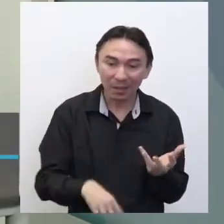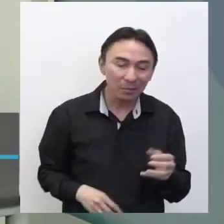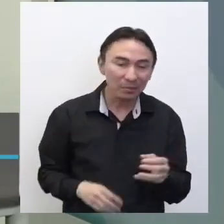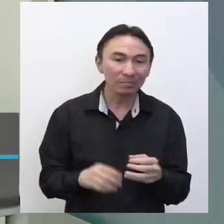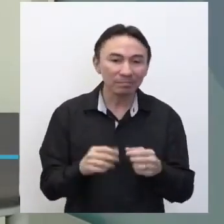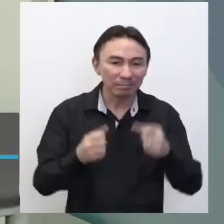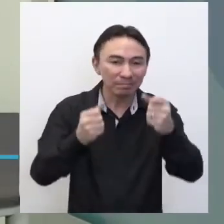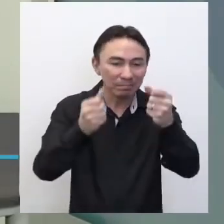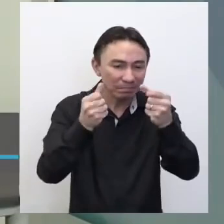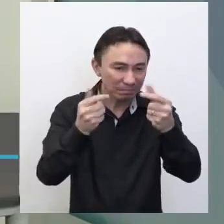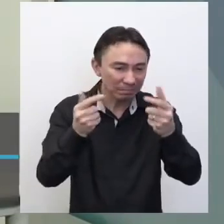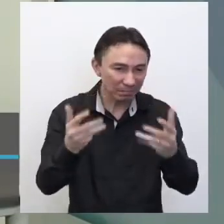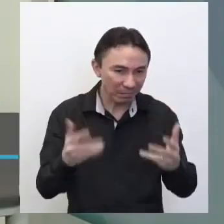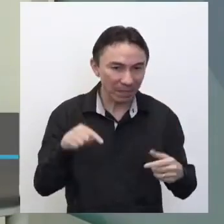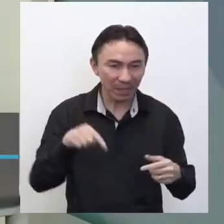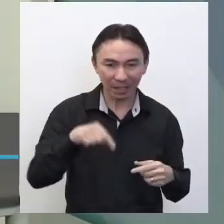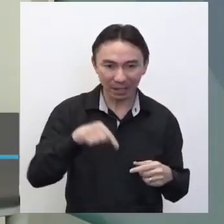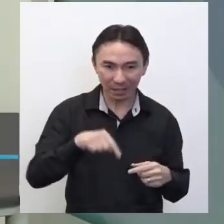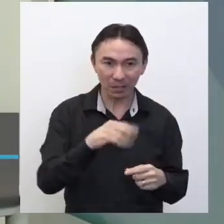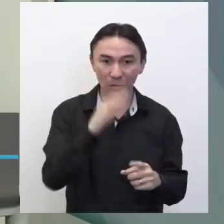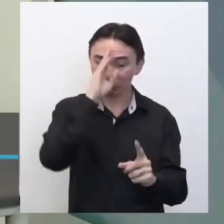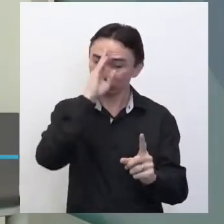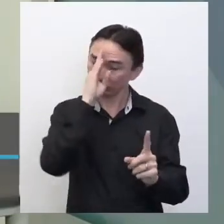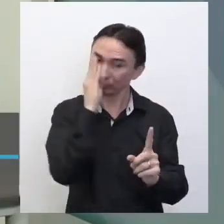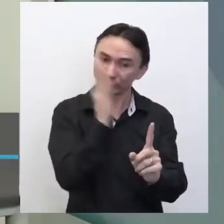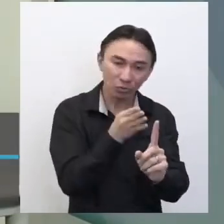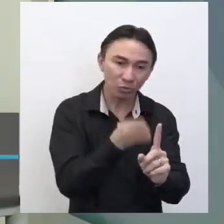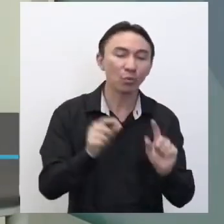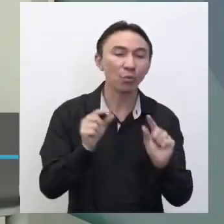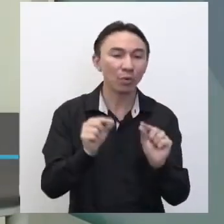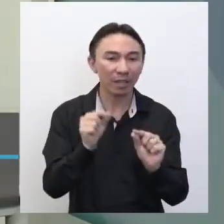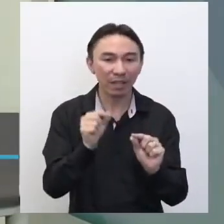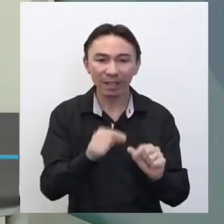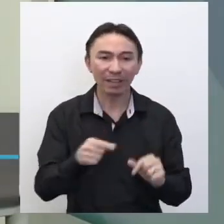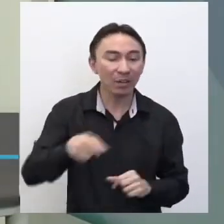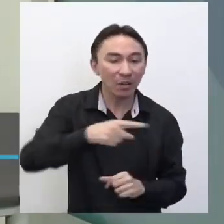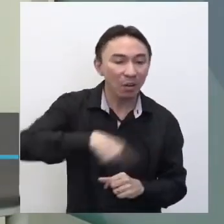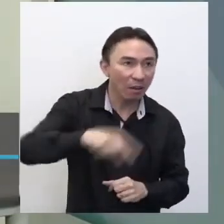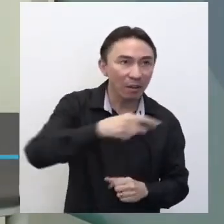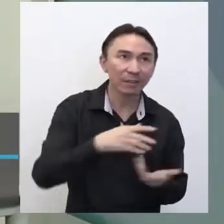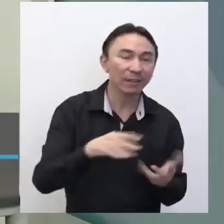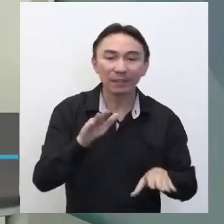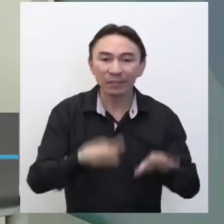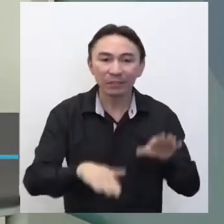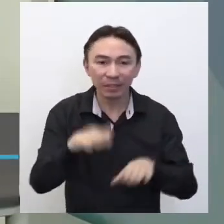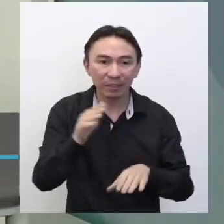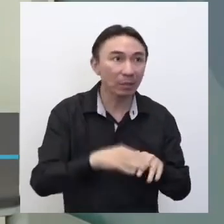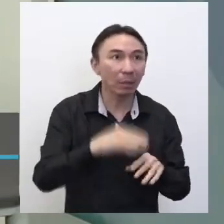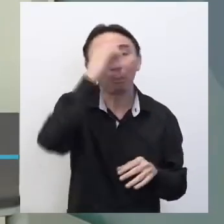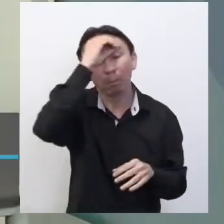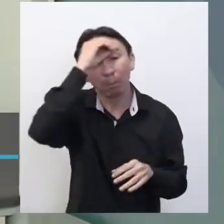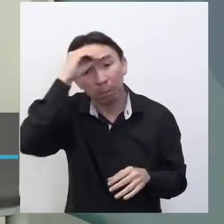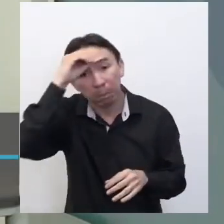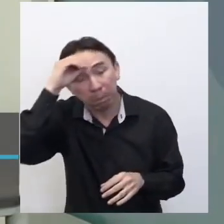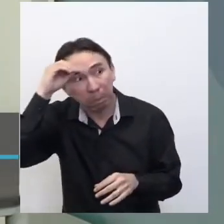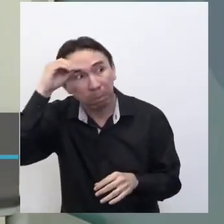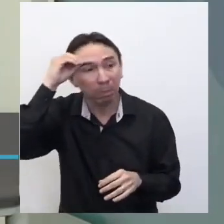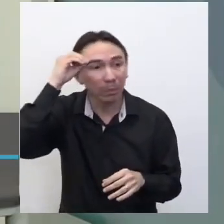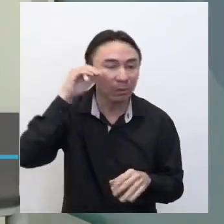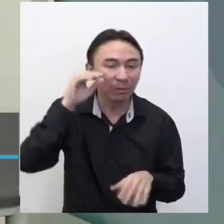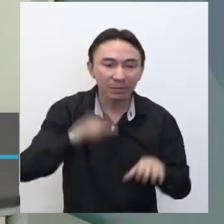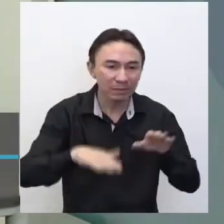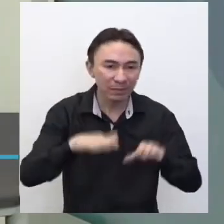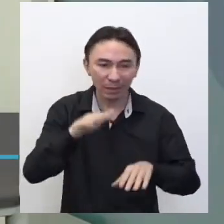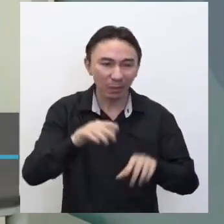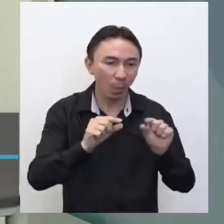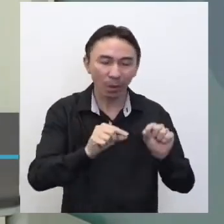o objetivo é reconhecer o caráter insatisfatório, ingênuo e até ideológico de certas